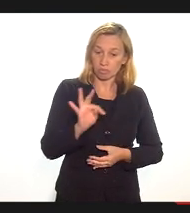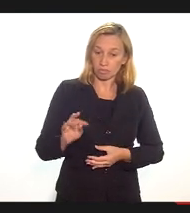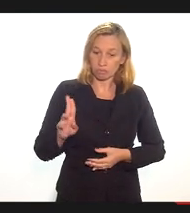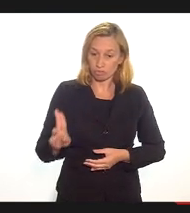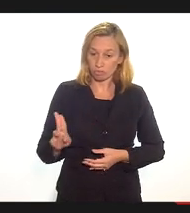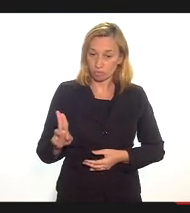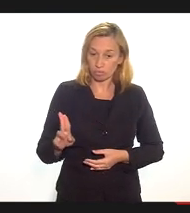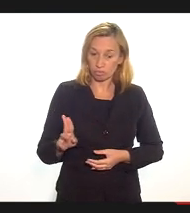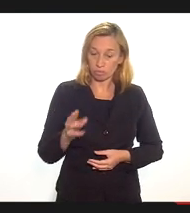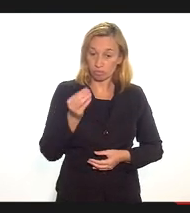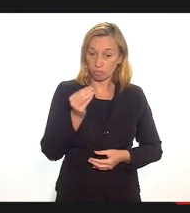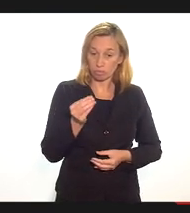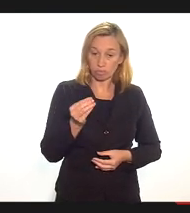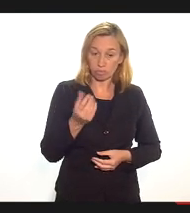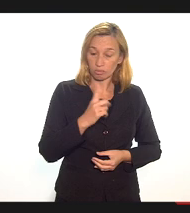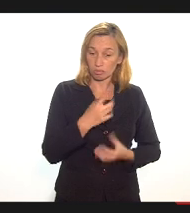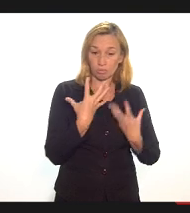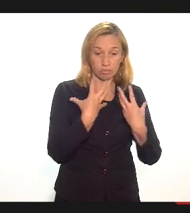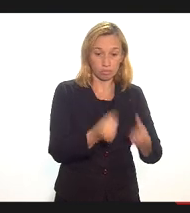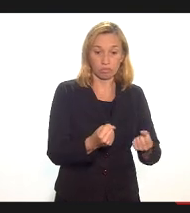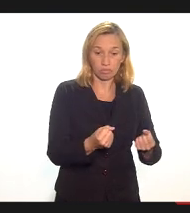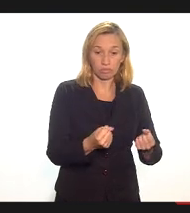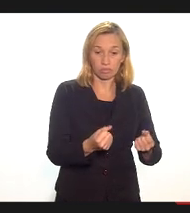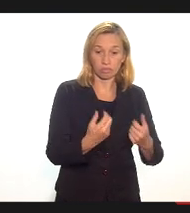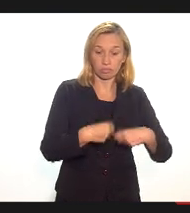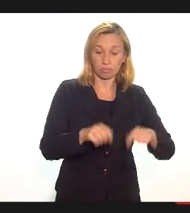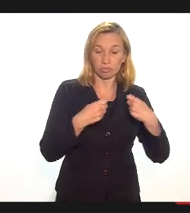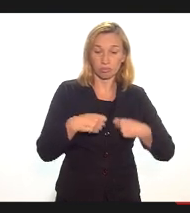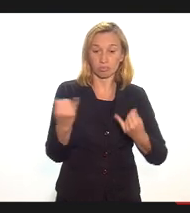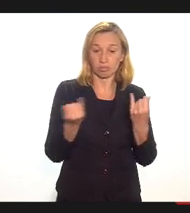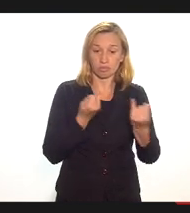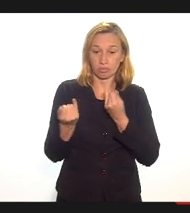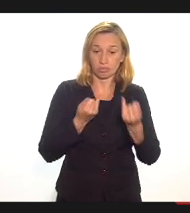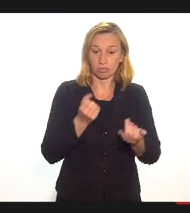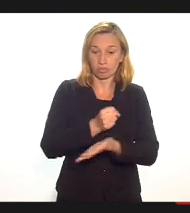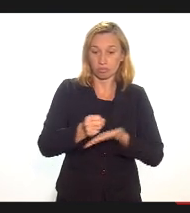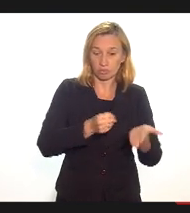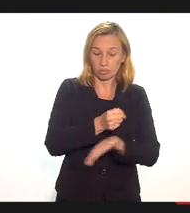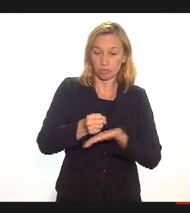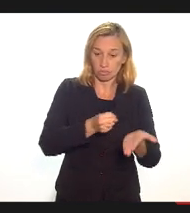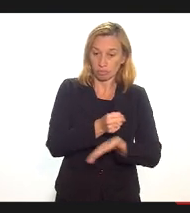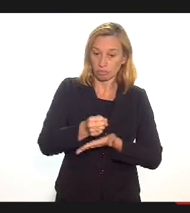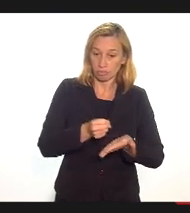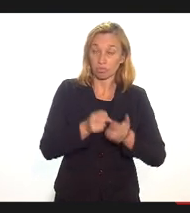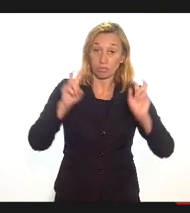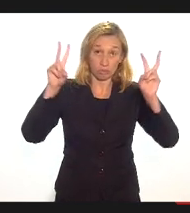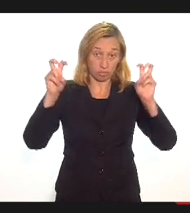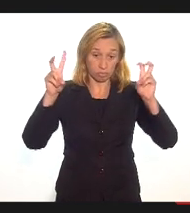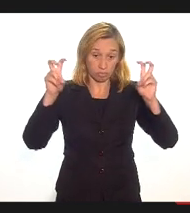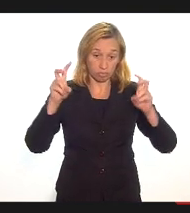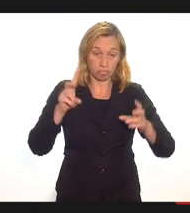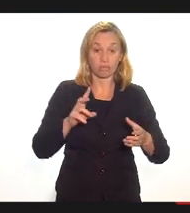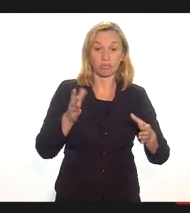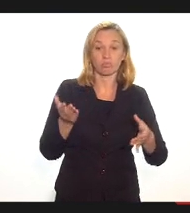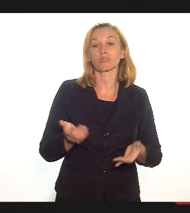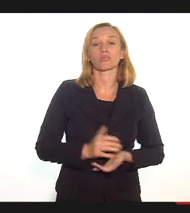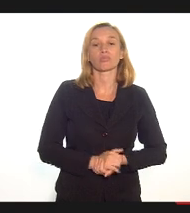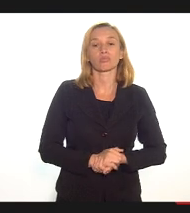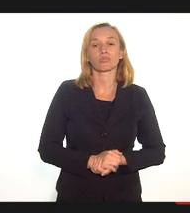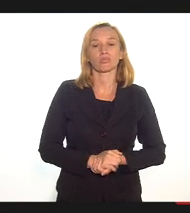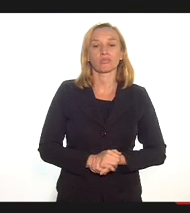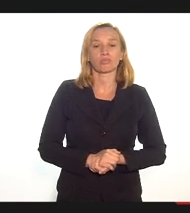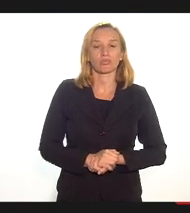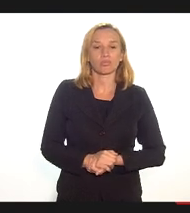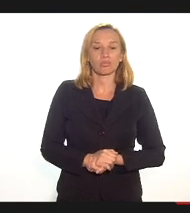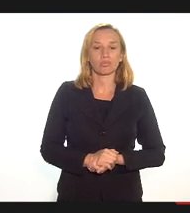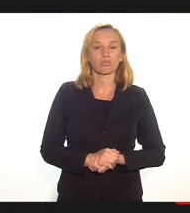me negaram informações básicas sobre esse processo seletivo. E